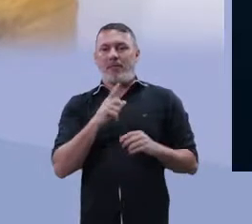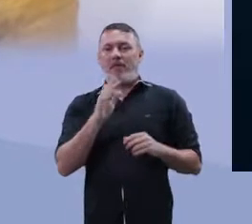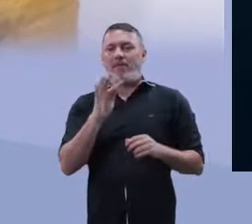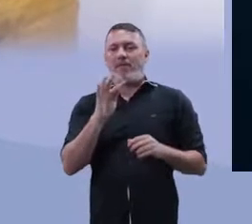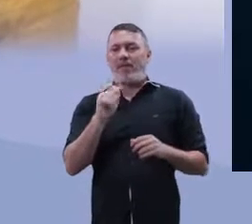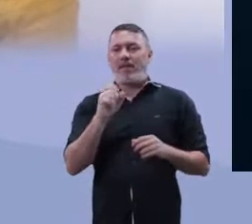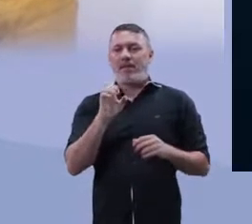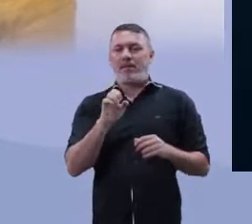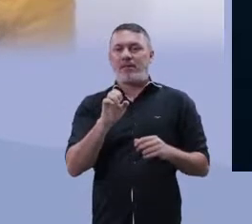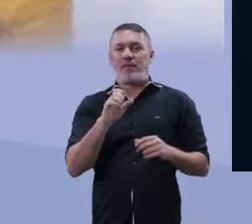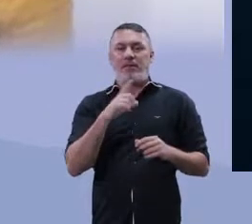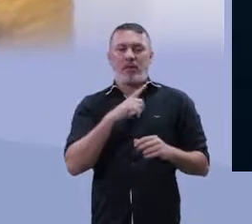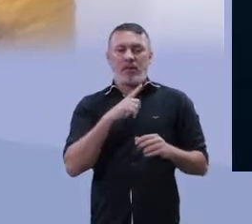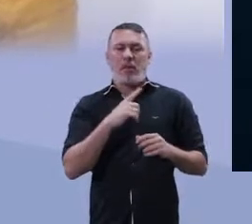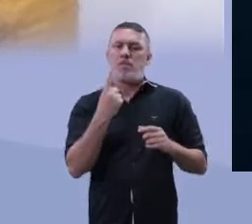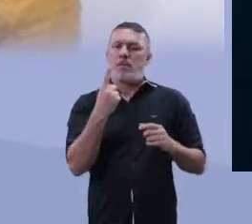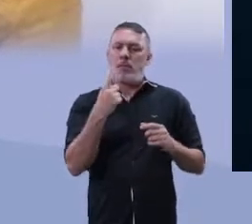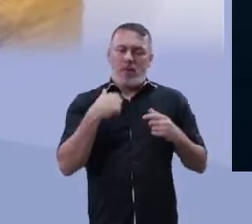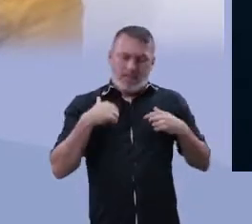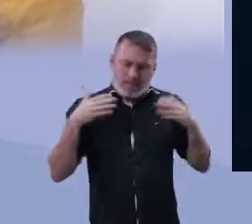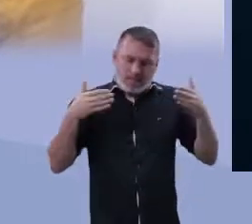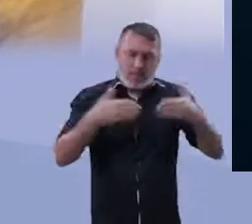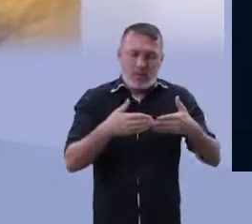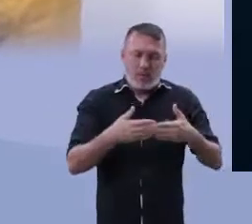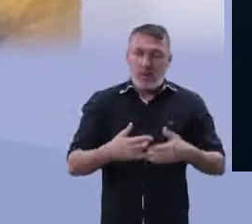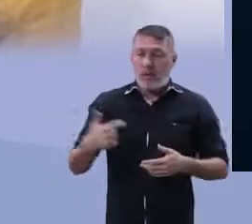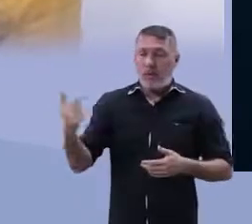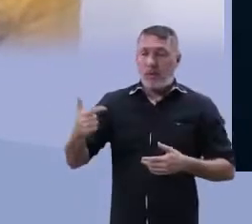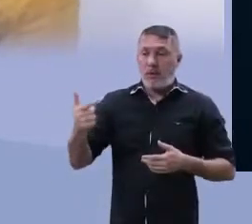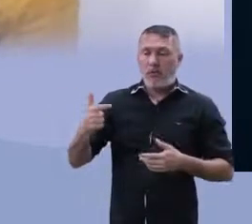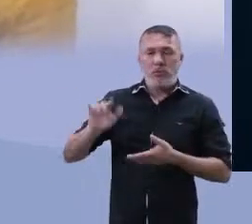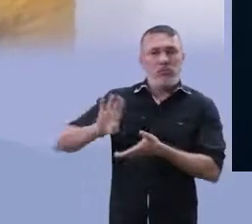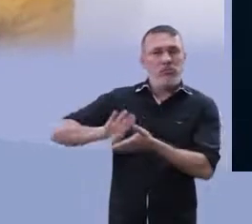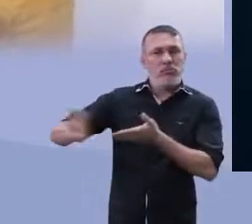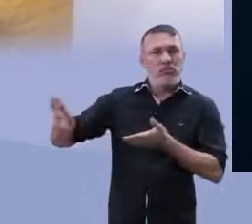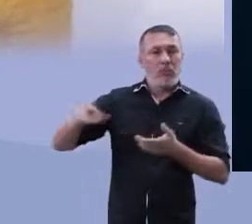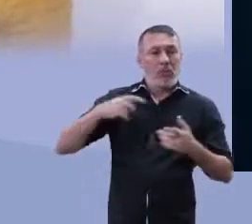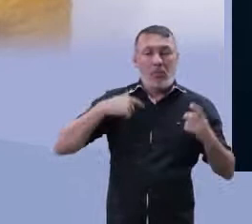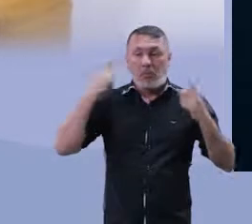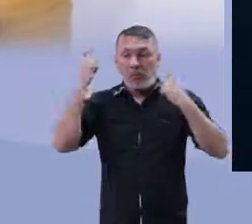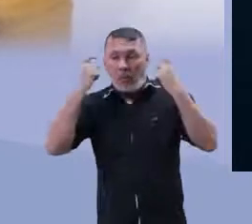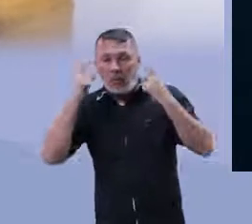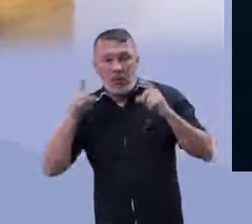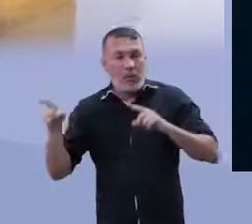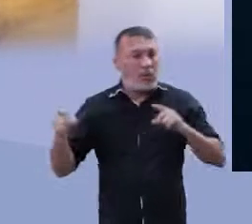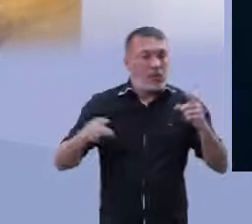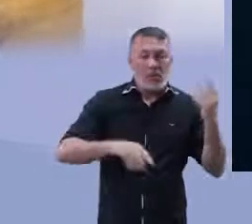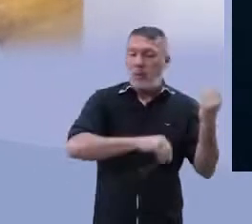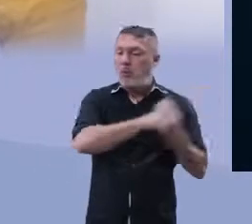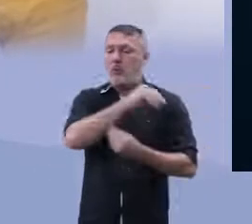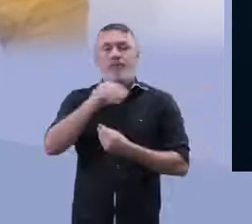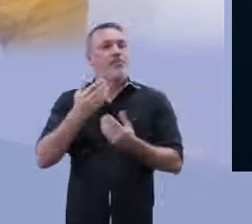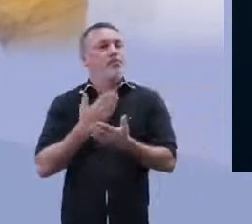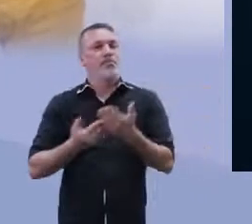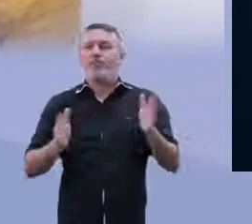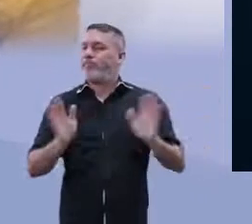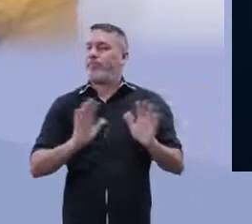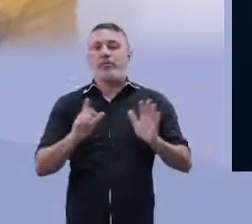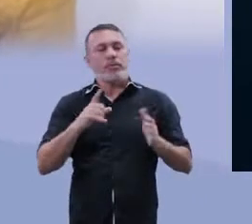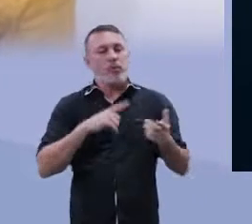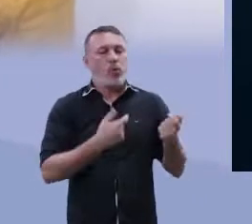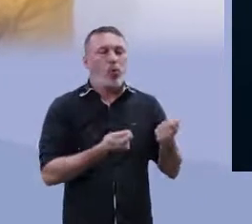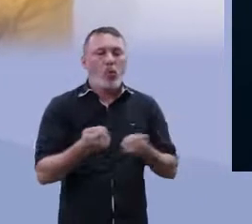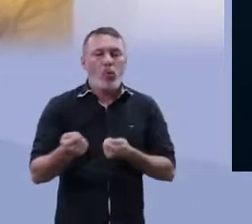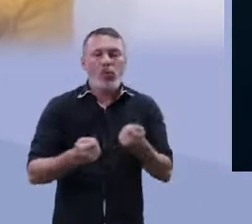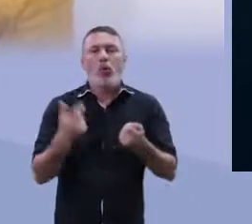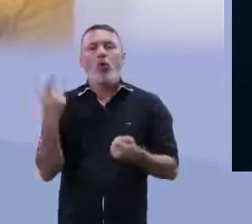produção saber o que está acontecendo na segunda fase. Esse conhecimento vai ficar a critério de quem, entre aspas, gerencia esse